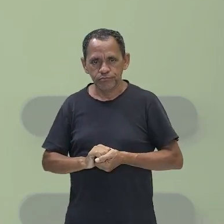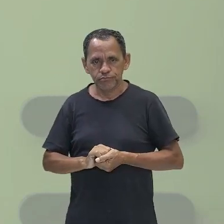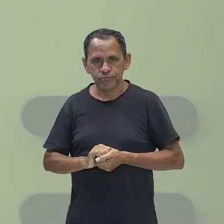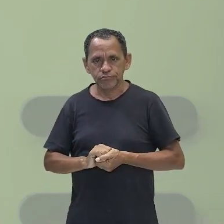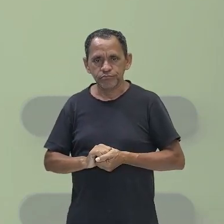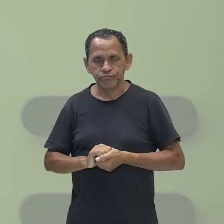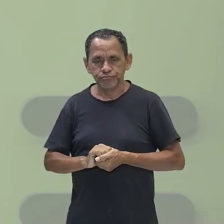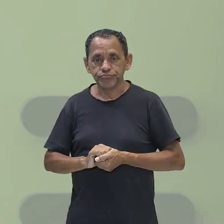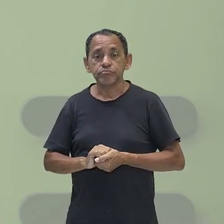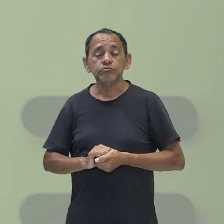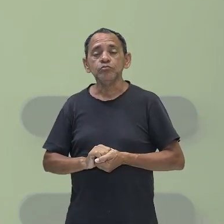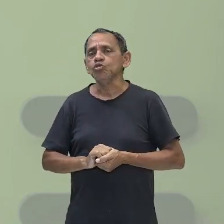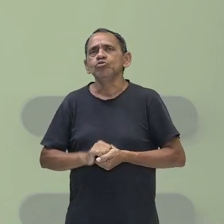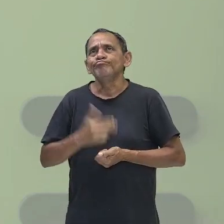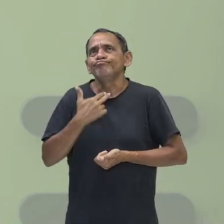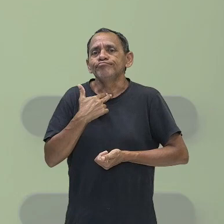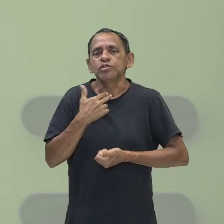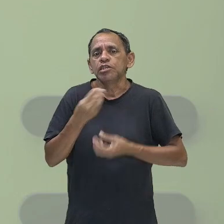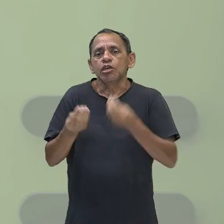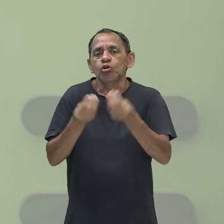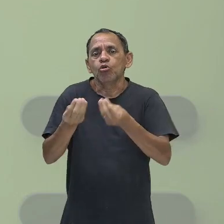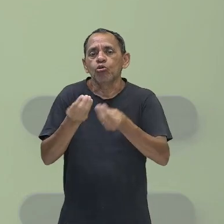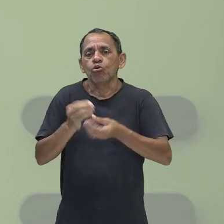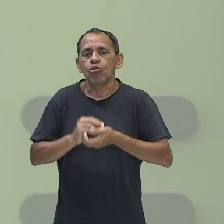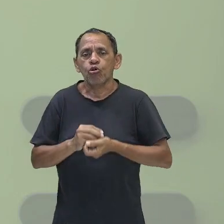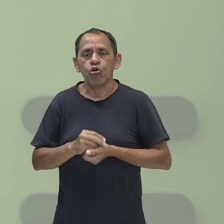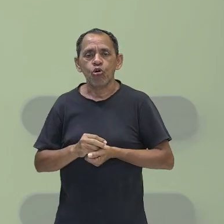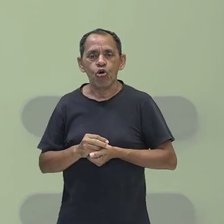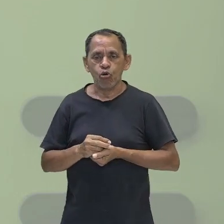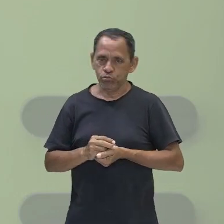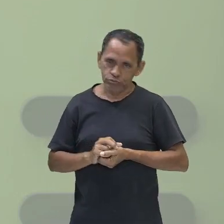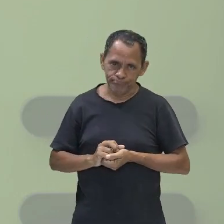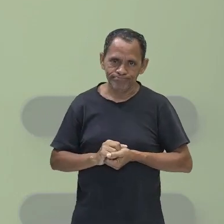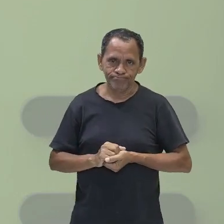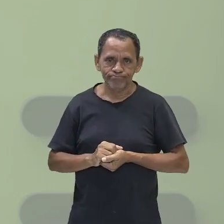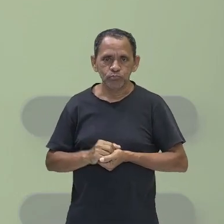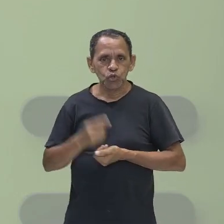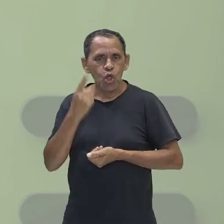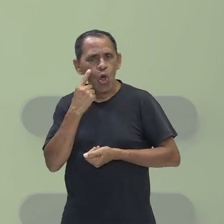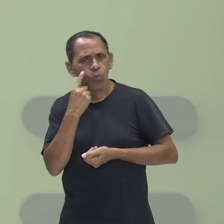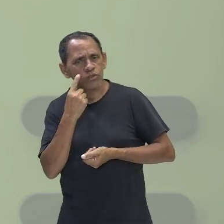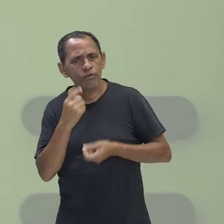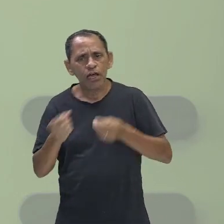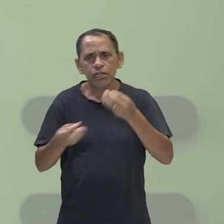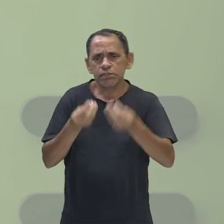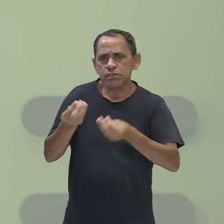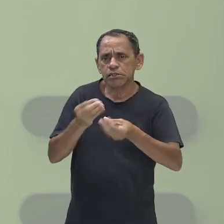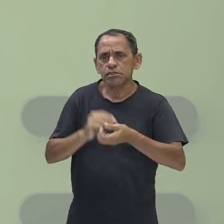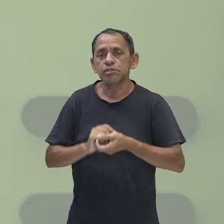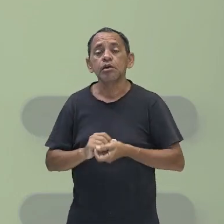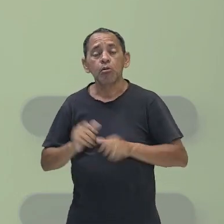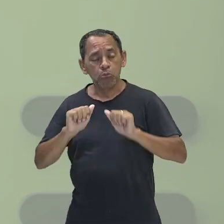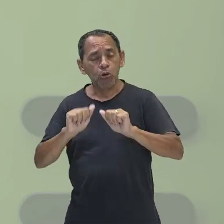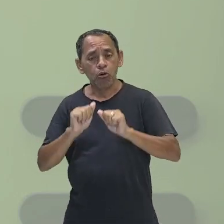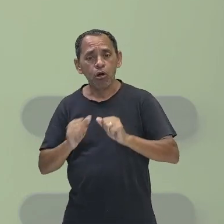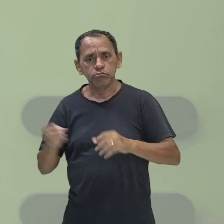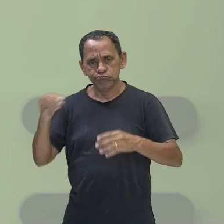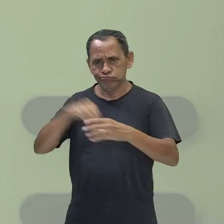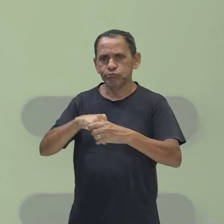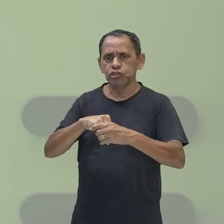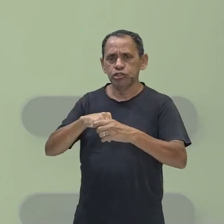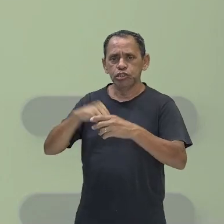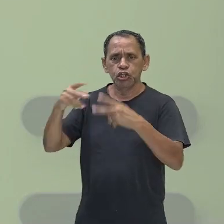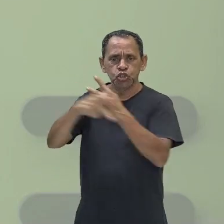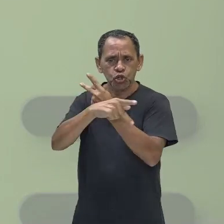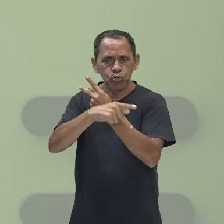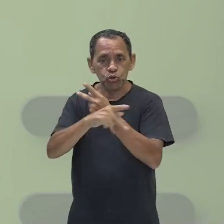gente observar a inativação de um determinado gene. Ele pode estar presente ali no cromossomo, pode, mas a gente